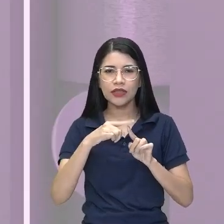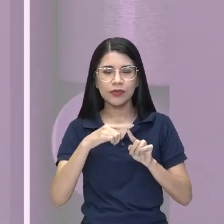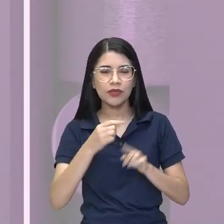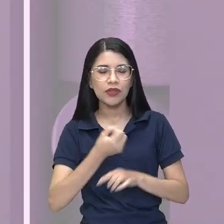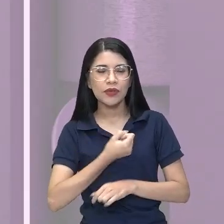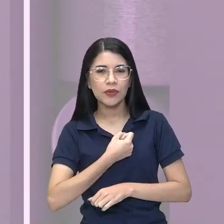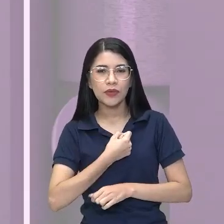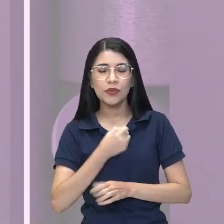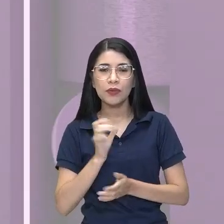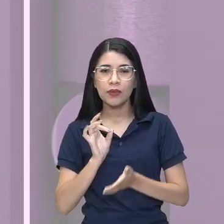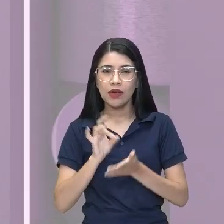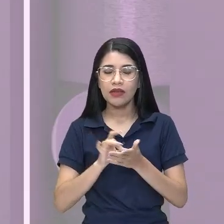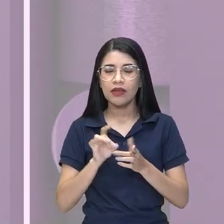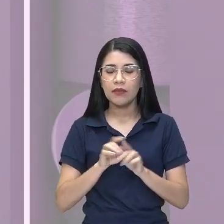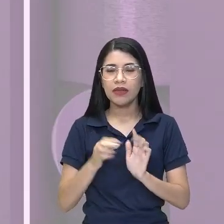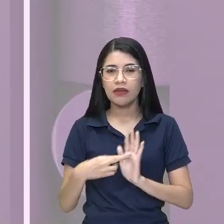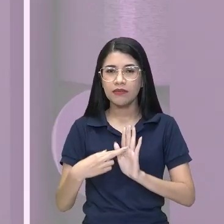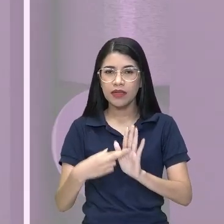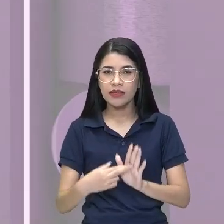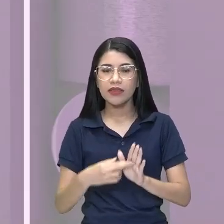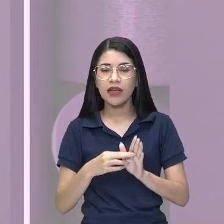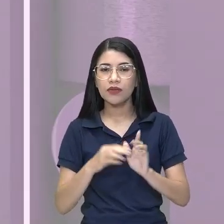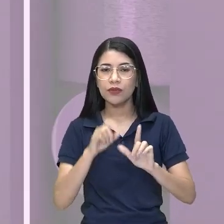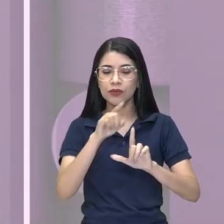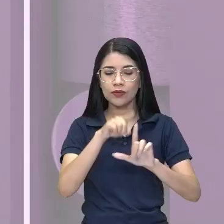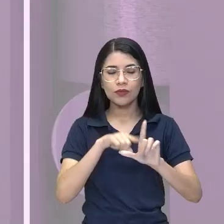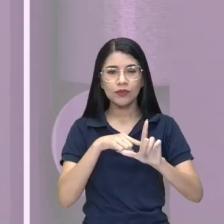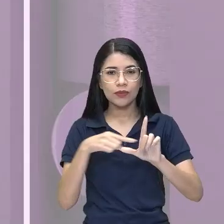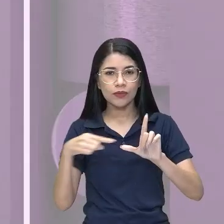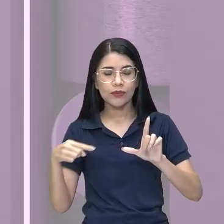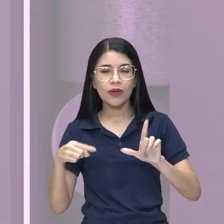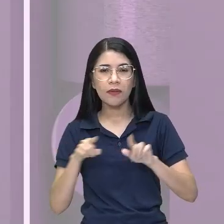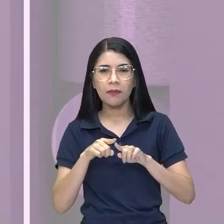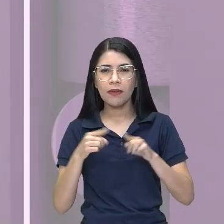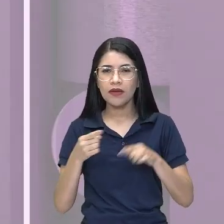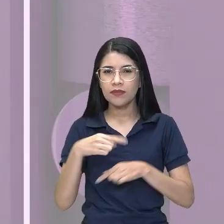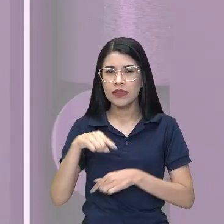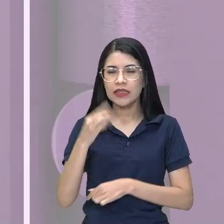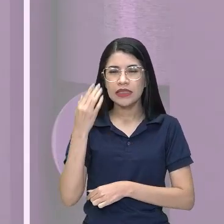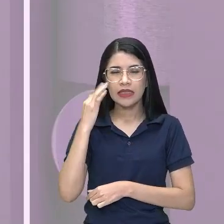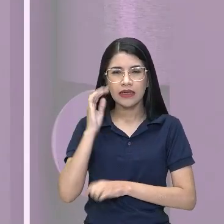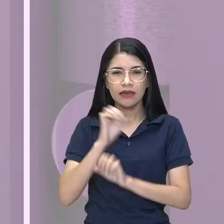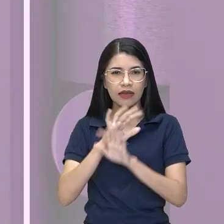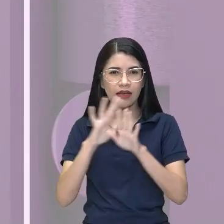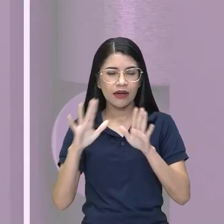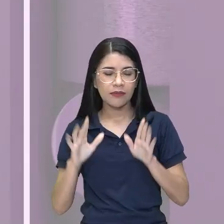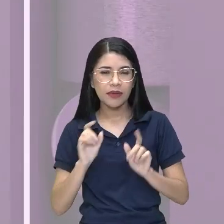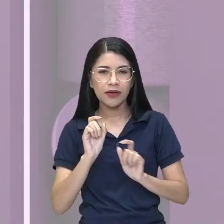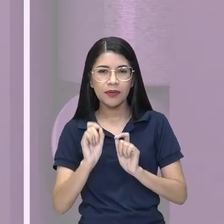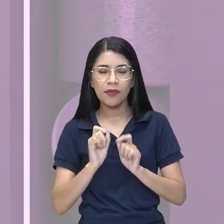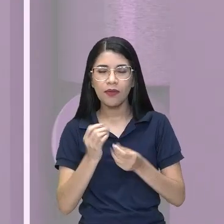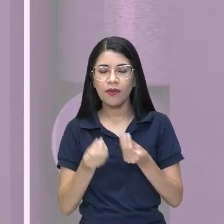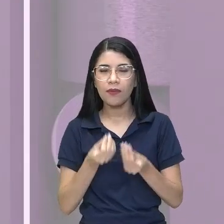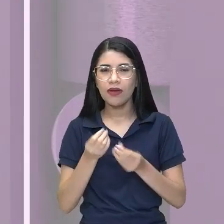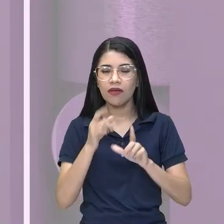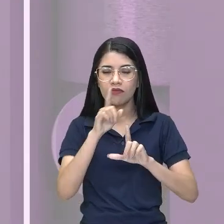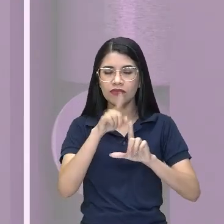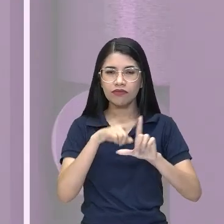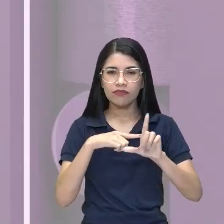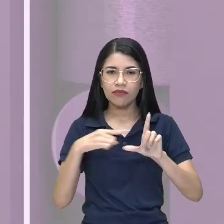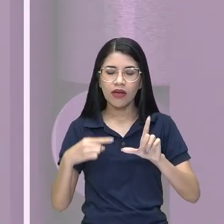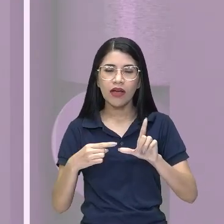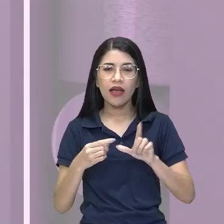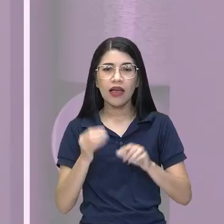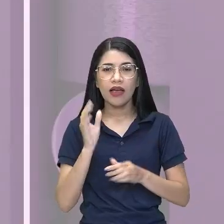vão ser representados ali nos nossos eixos. Mas, para você saber um pouquinho mais aí do plano cartesiano ortogonal, vem